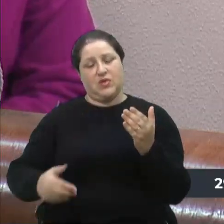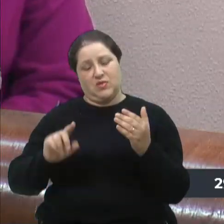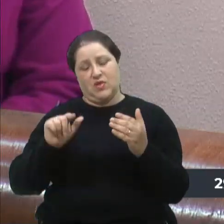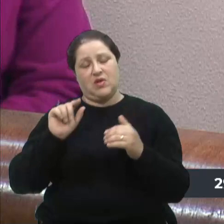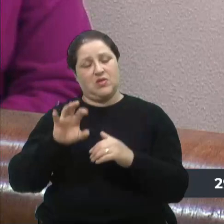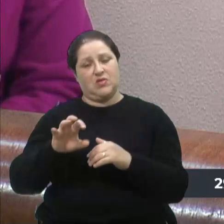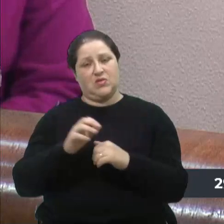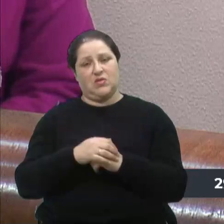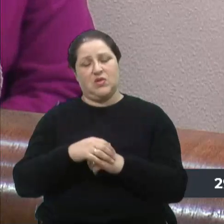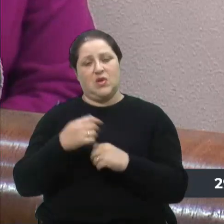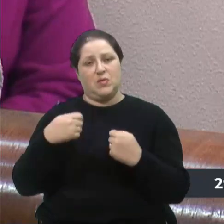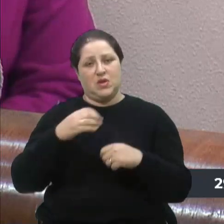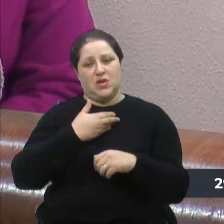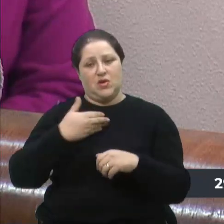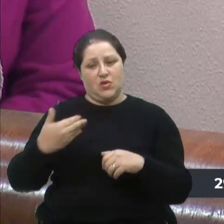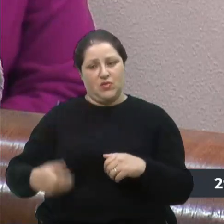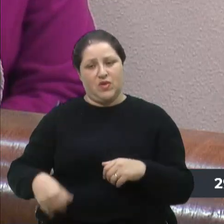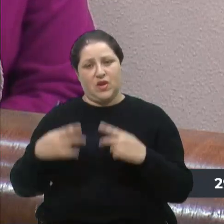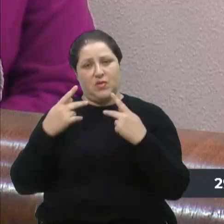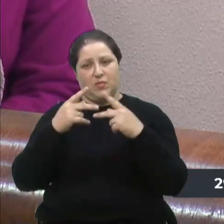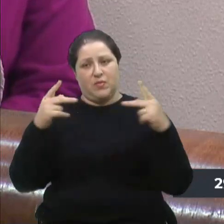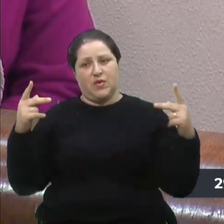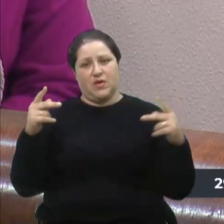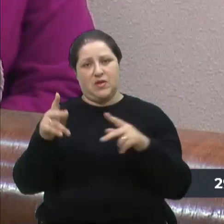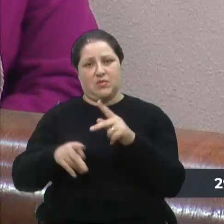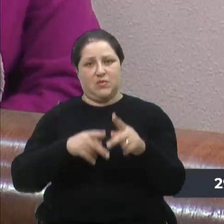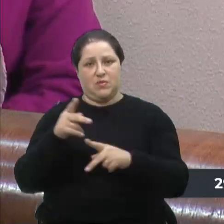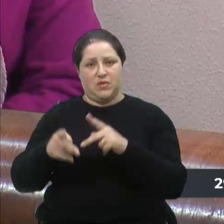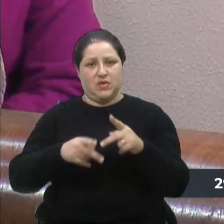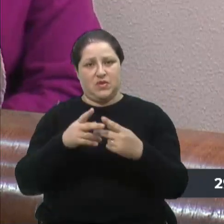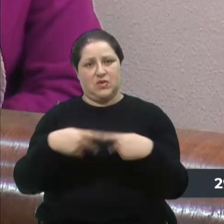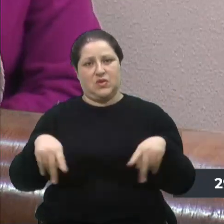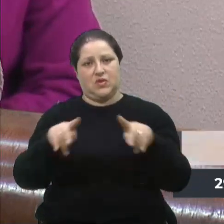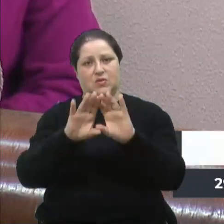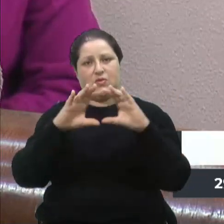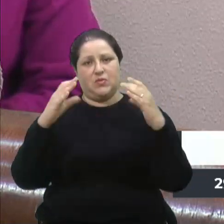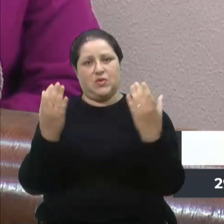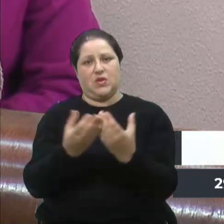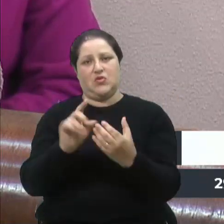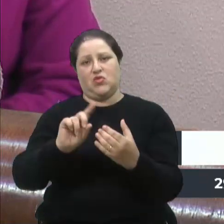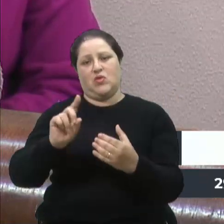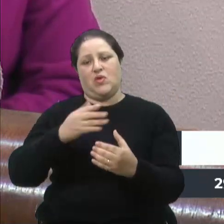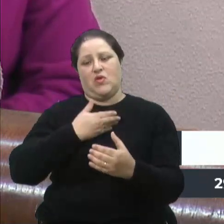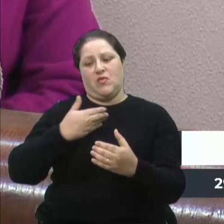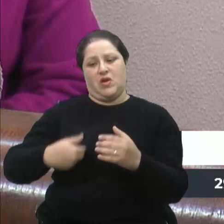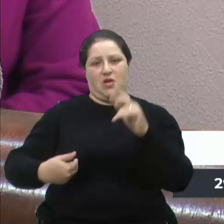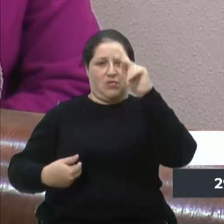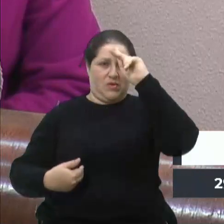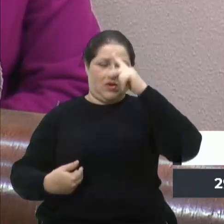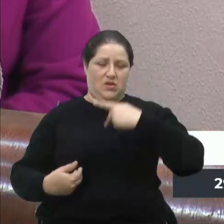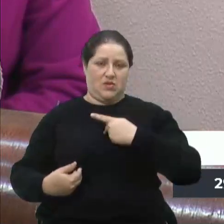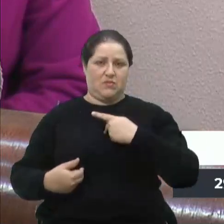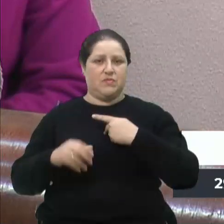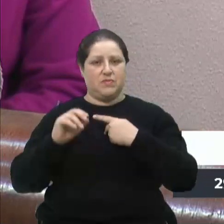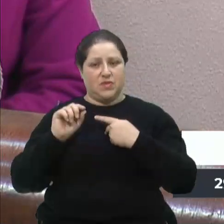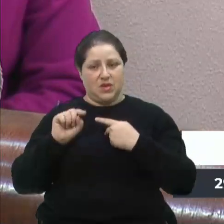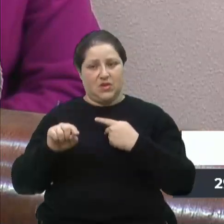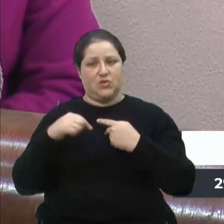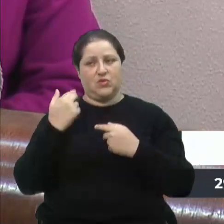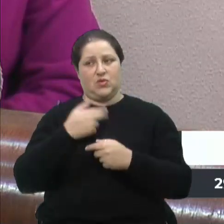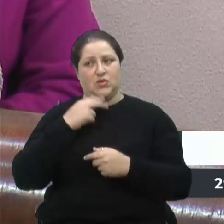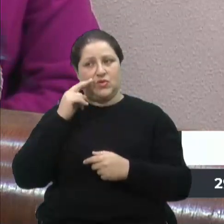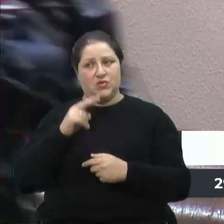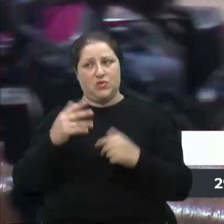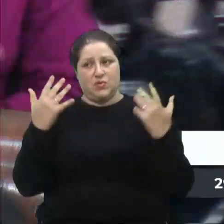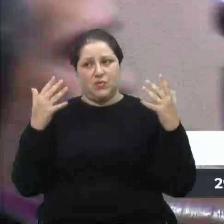É a gente governar para a população, para a comunidade e não para si próprio. É isso que a gente vê. Então,